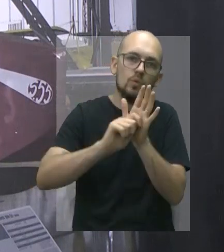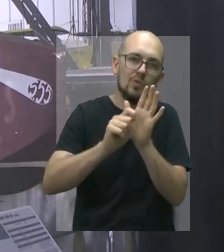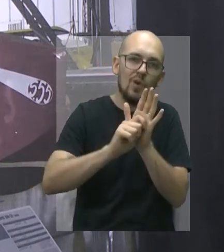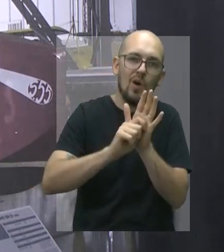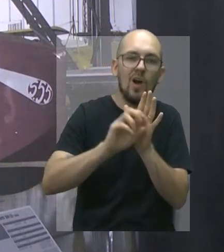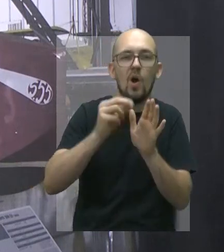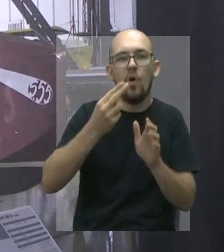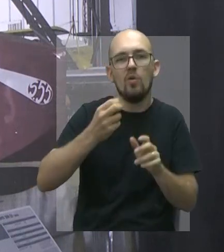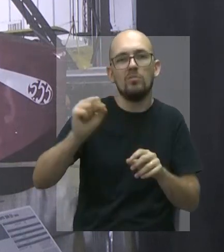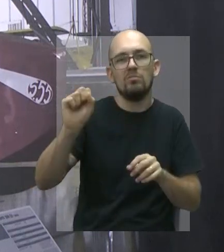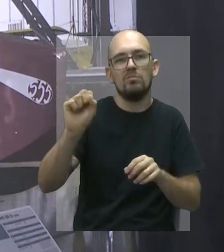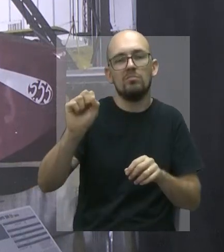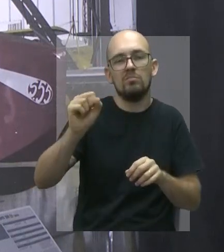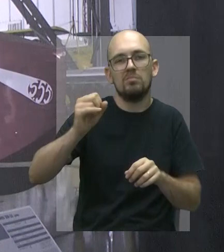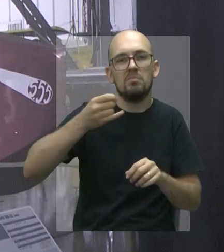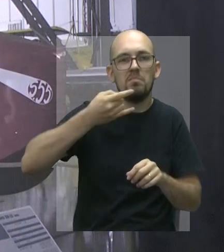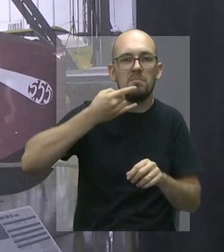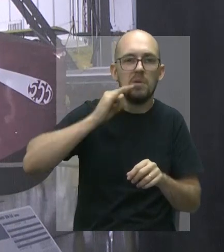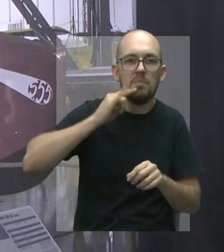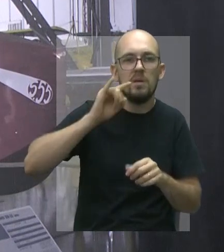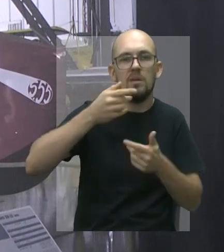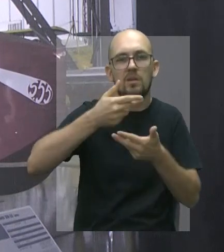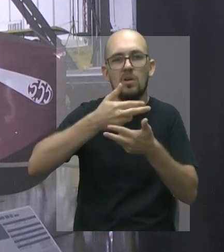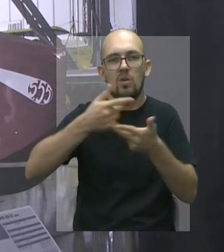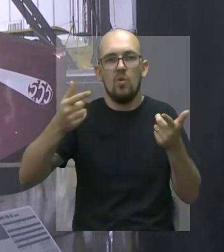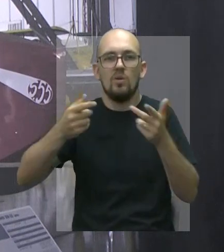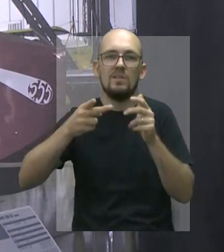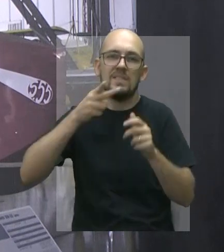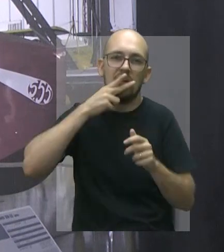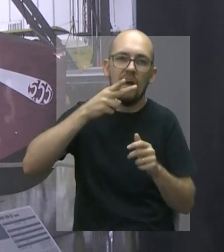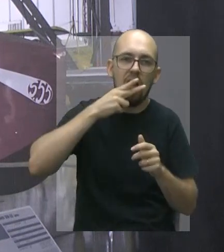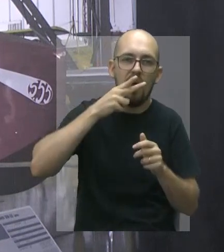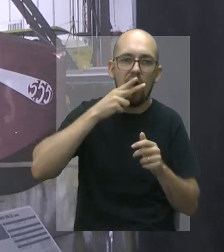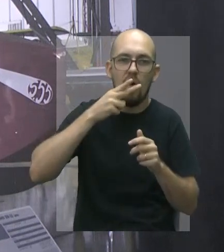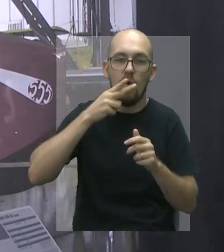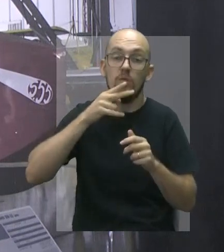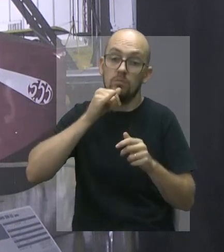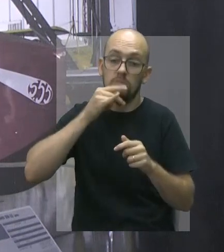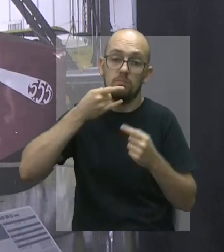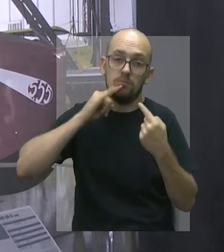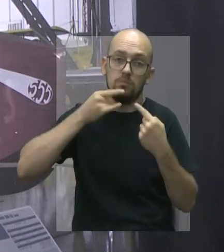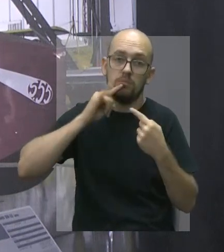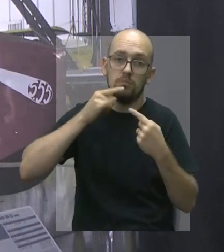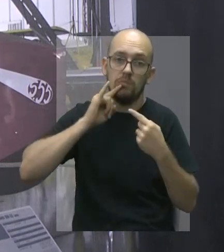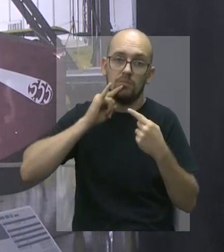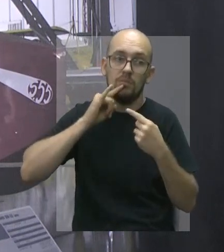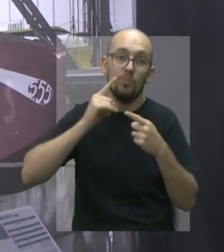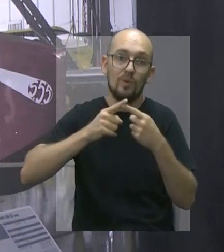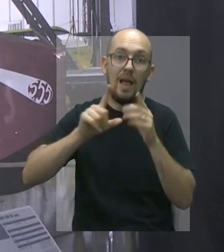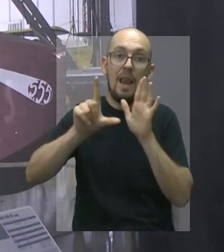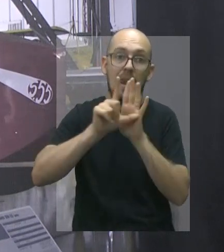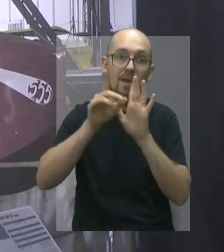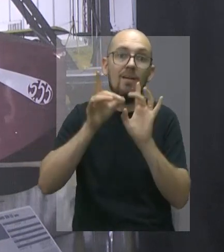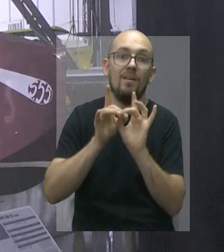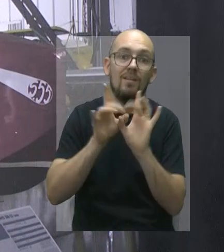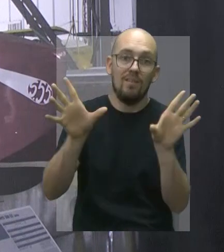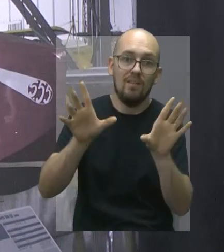ilícitas e de drogas lícitas, né? Incluindo nisso o etilismo, tá? A dependência do